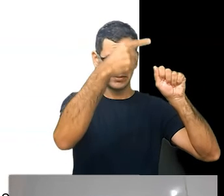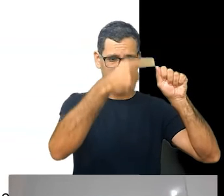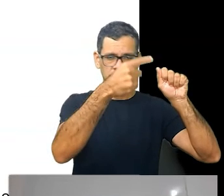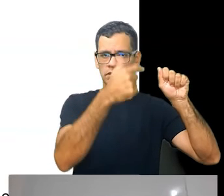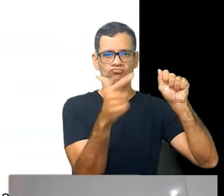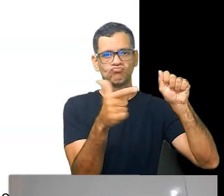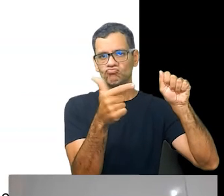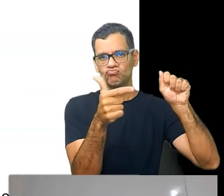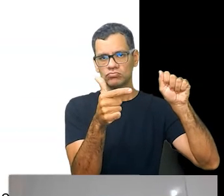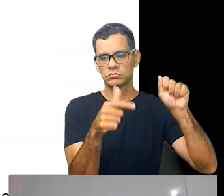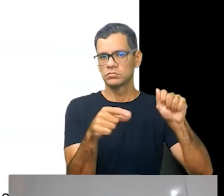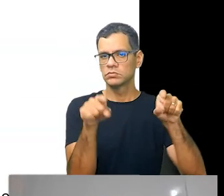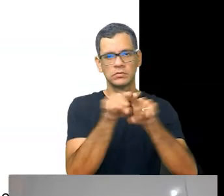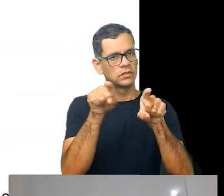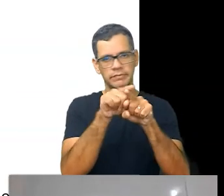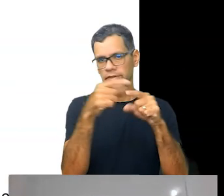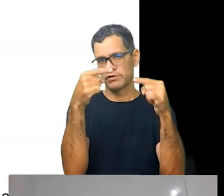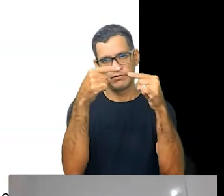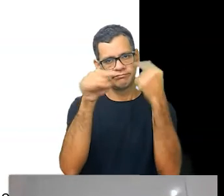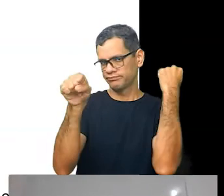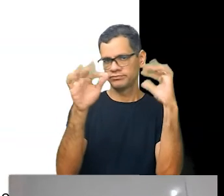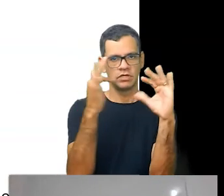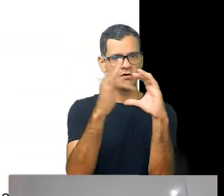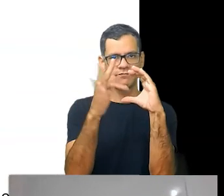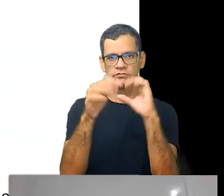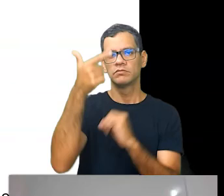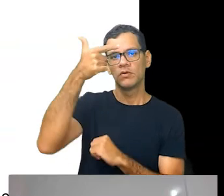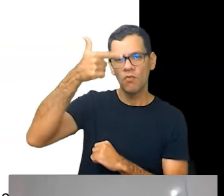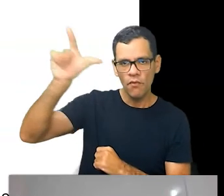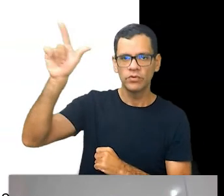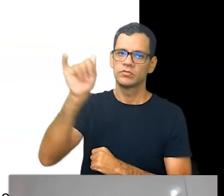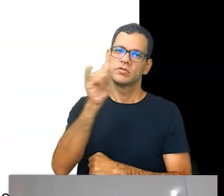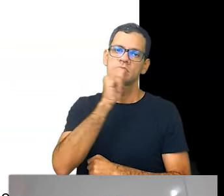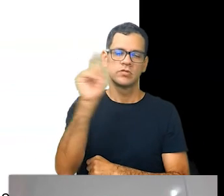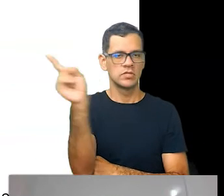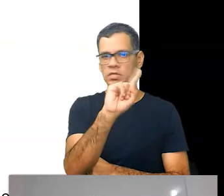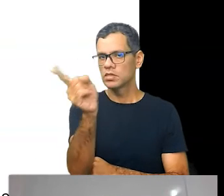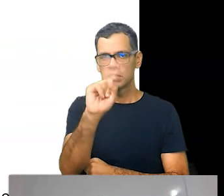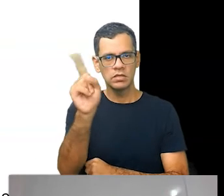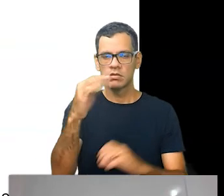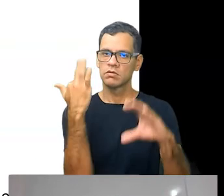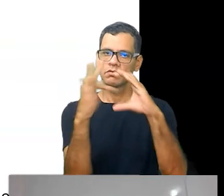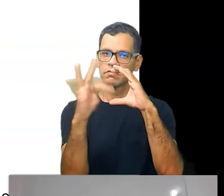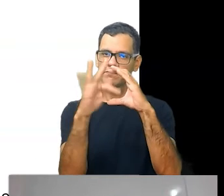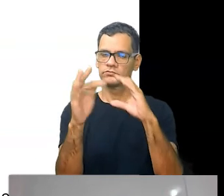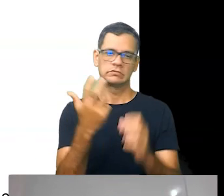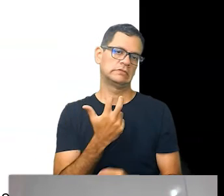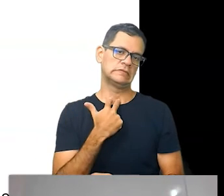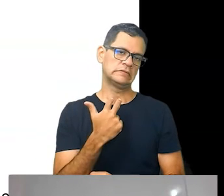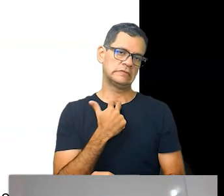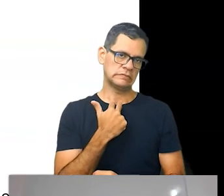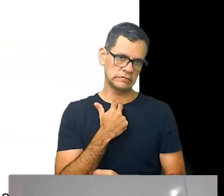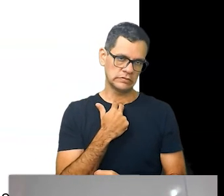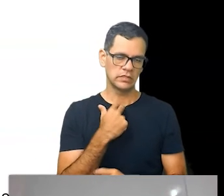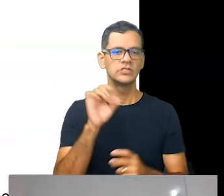Observe que há elementos em A que não correspondem em B. Nesse caso, não temos uma função de A em B. Então, é um